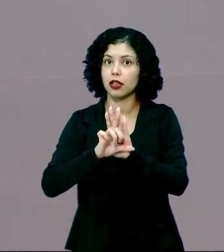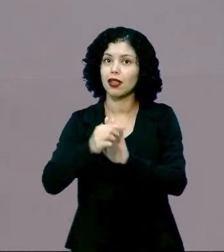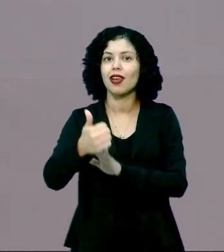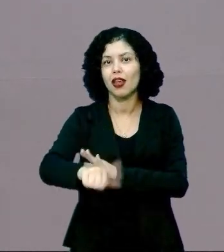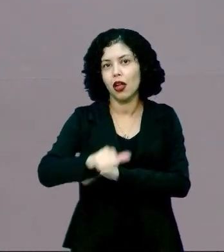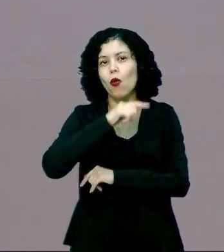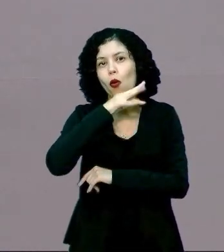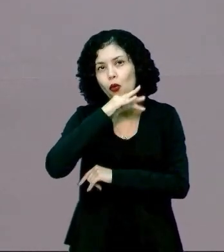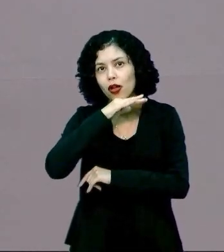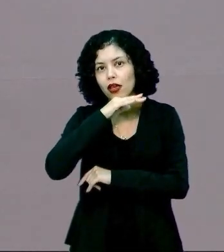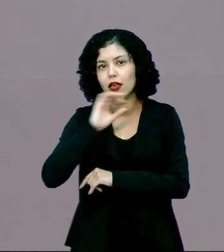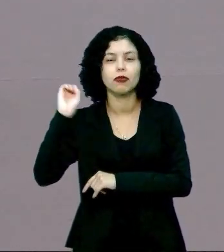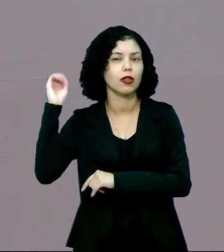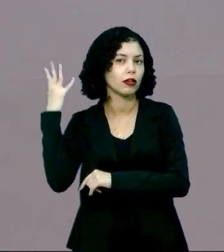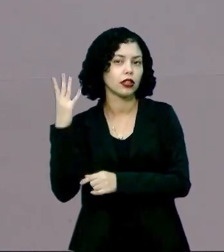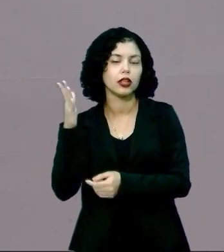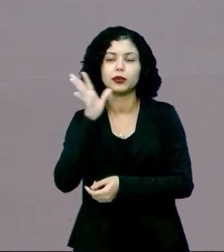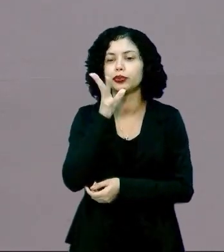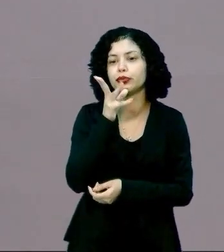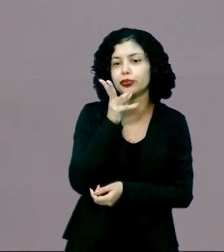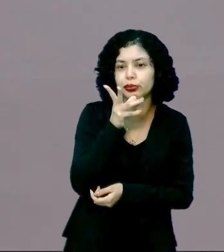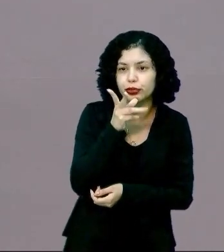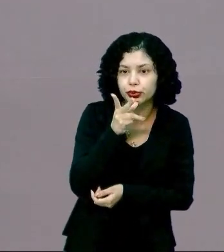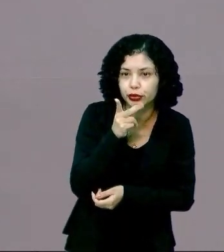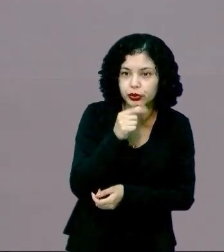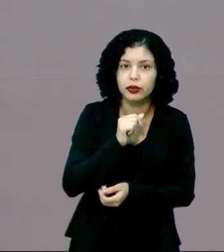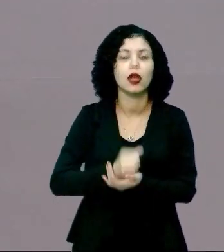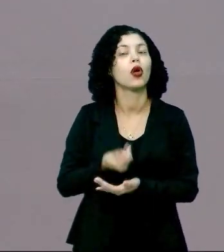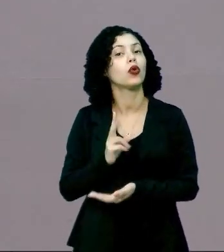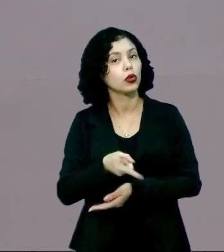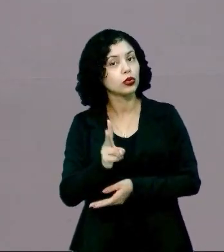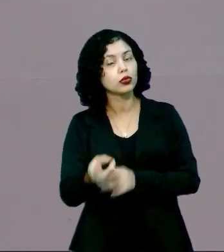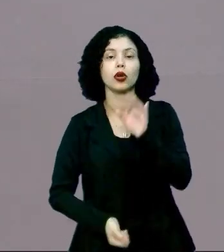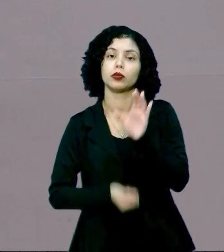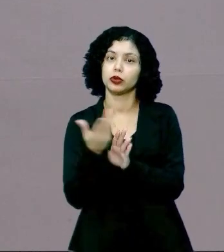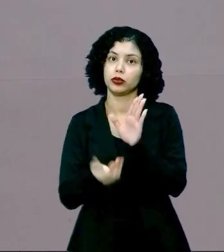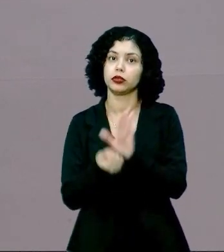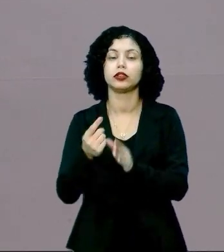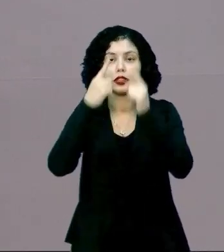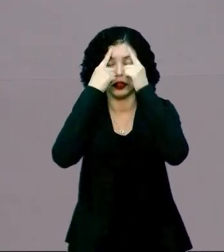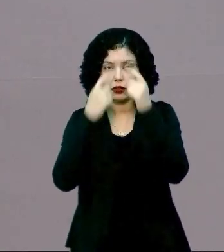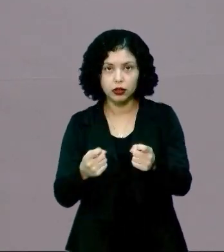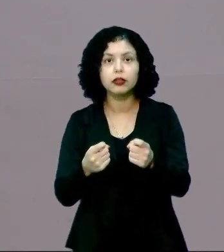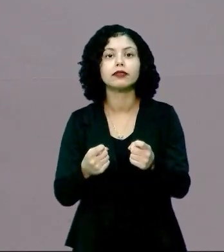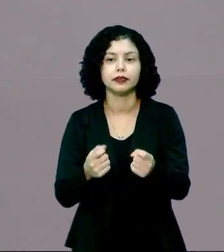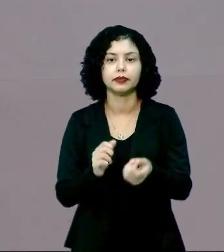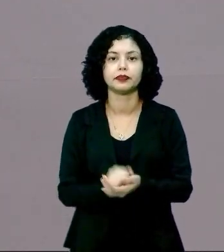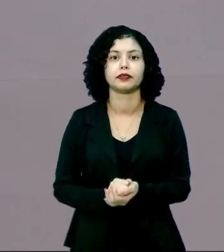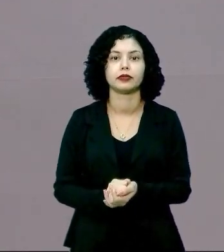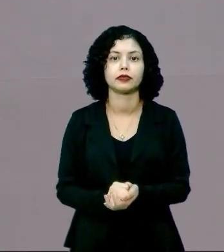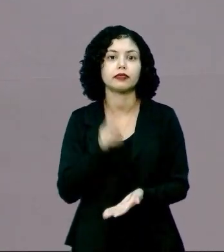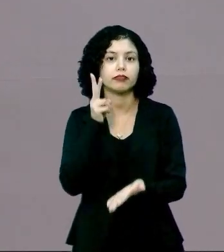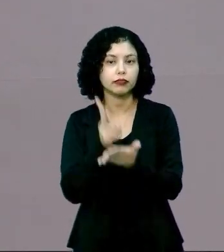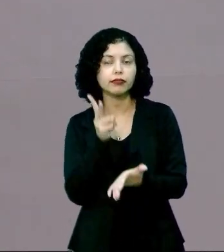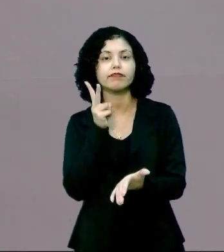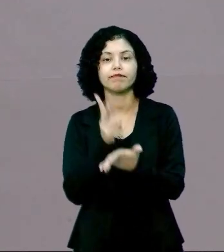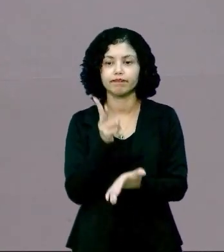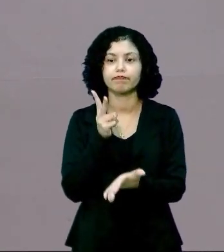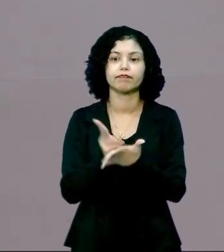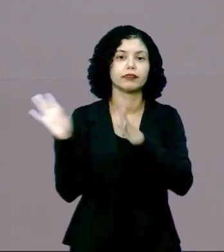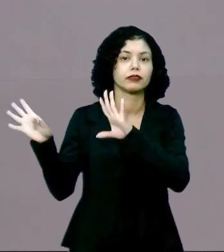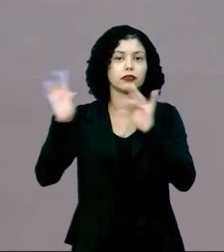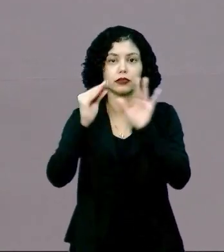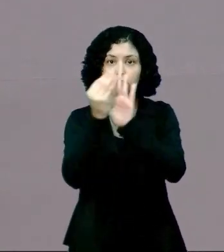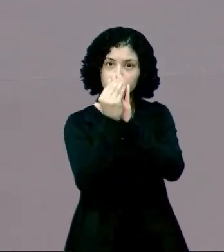e que demora muito, ela é muito lenta. Então, eles continuam reproduzindo esse tipo de comportamento. E aí, é o tempo todo